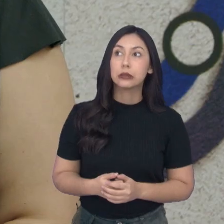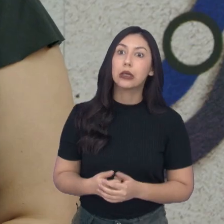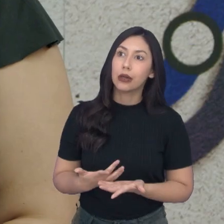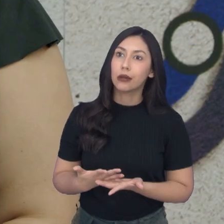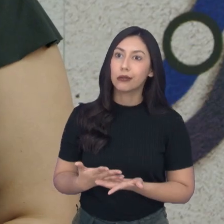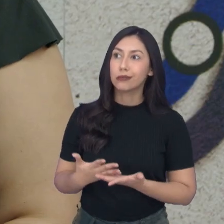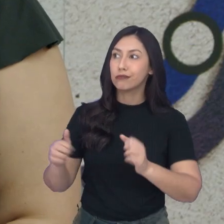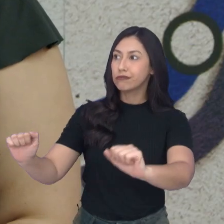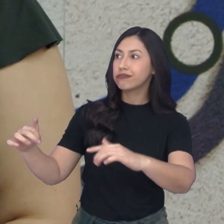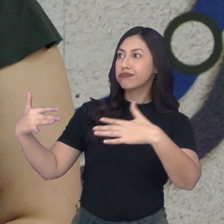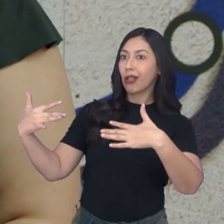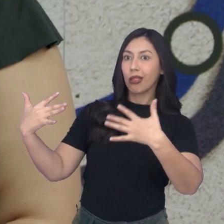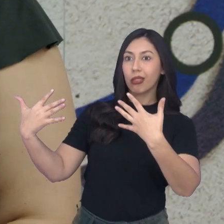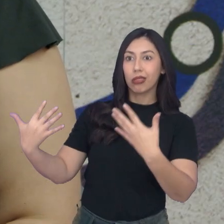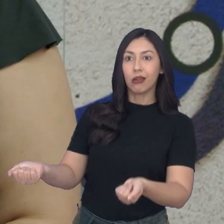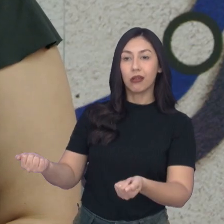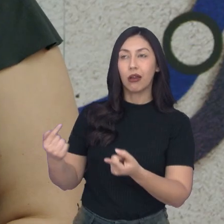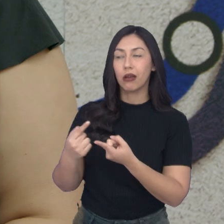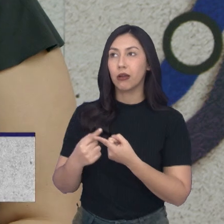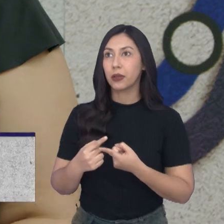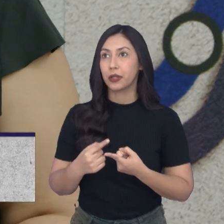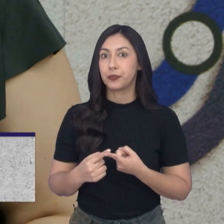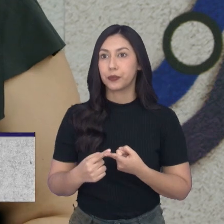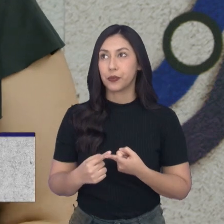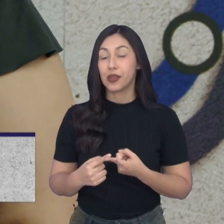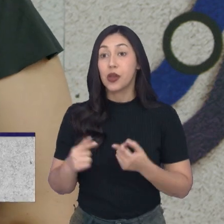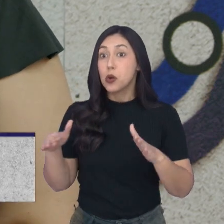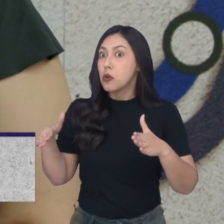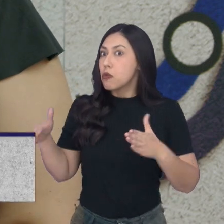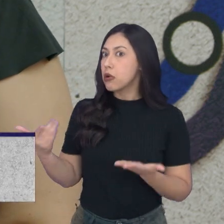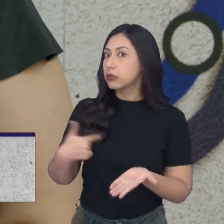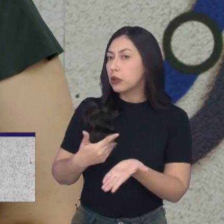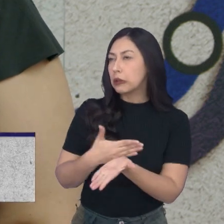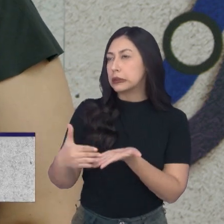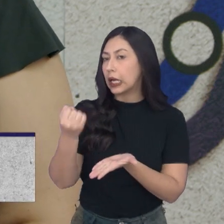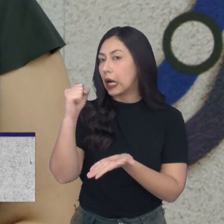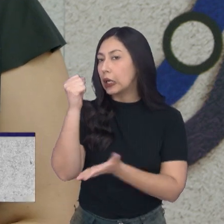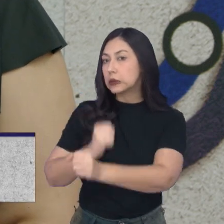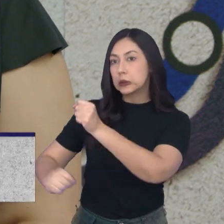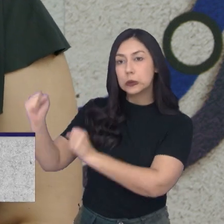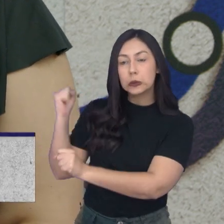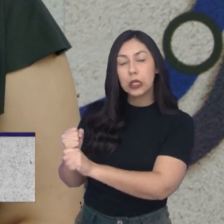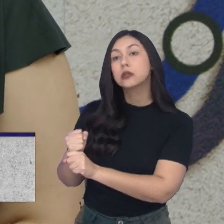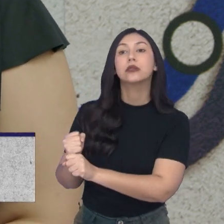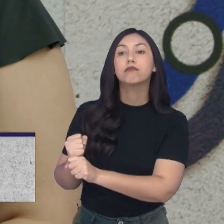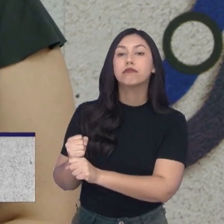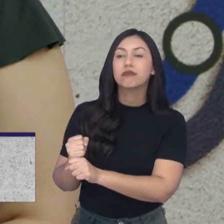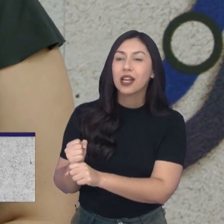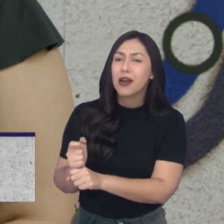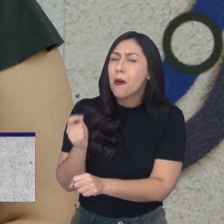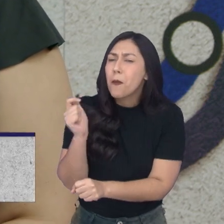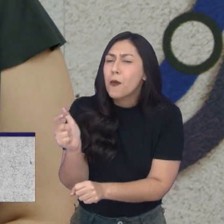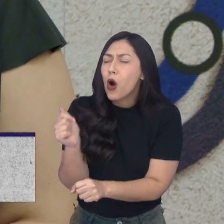do público mesmo, porque ainda é um público que, quando eu comecei, né, há 8 anos atrás, era um público bem